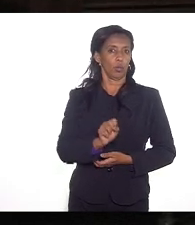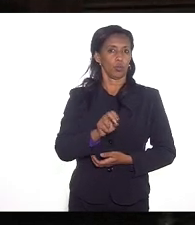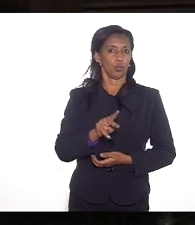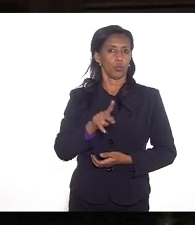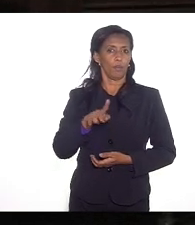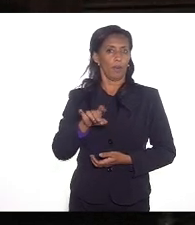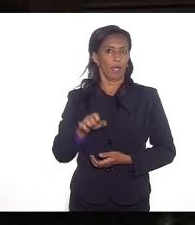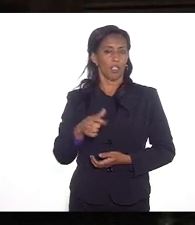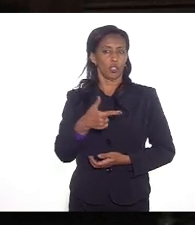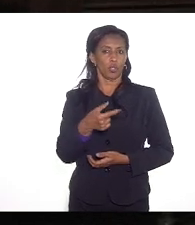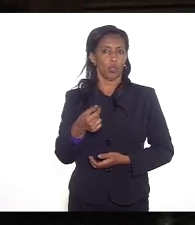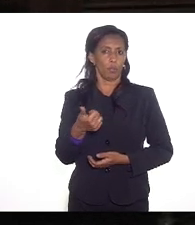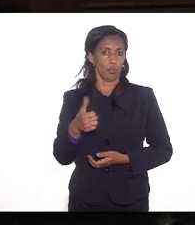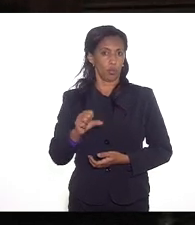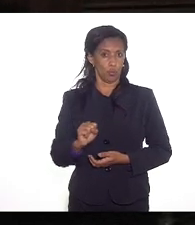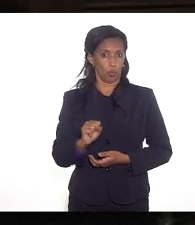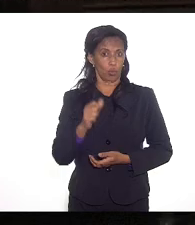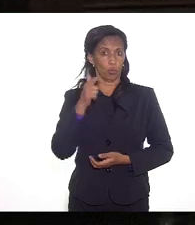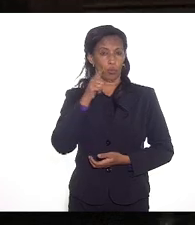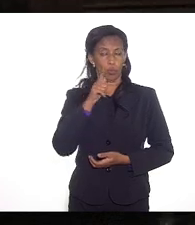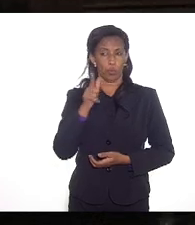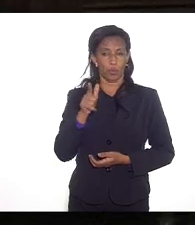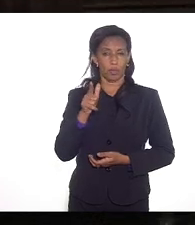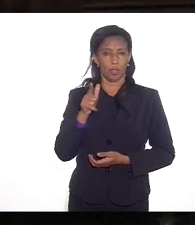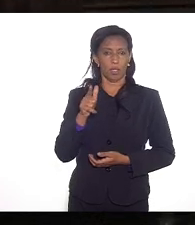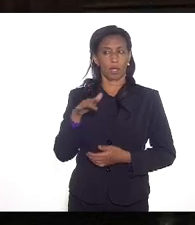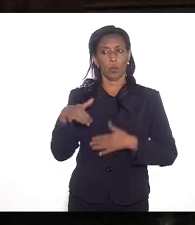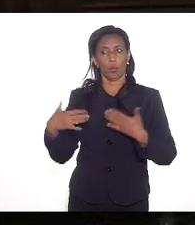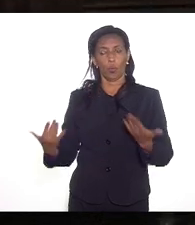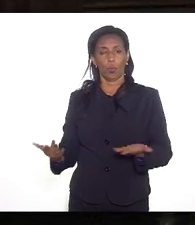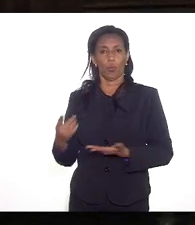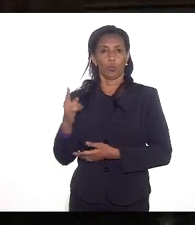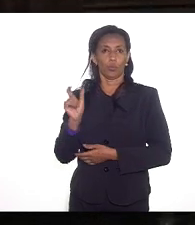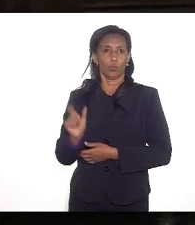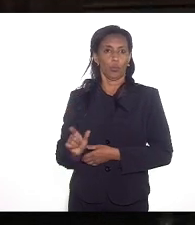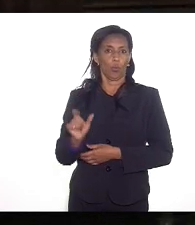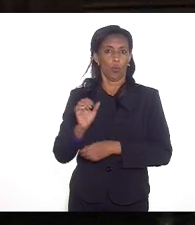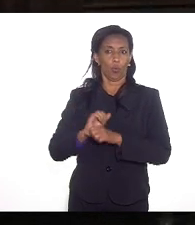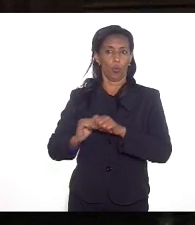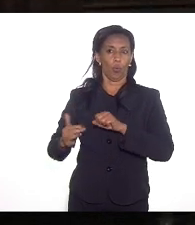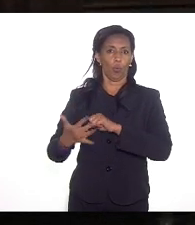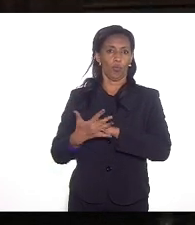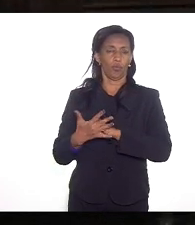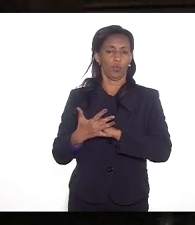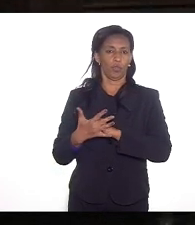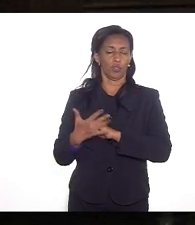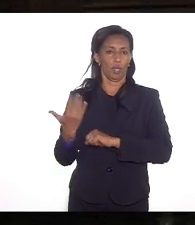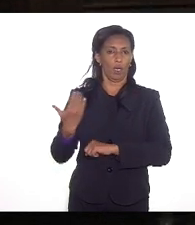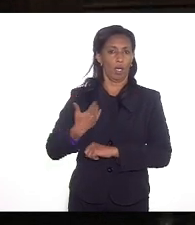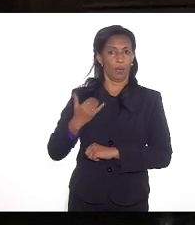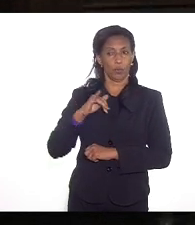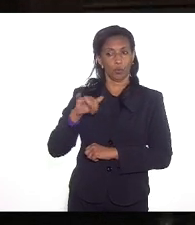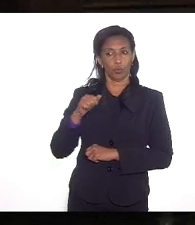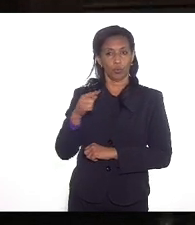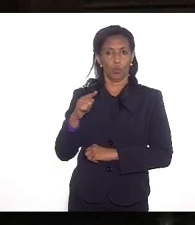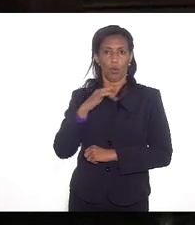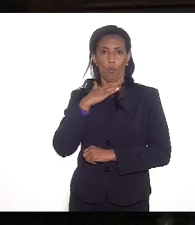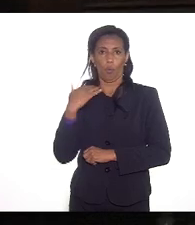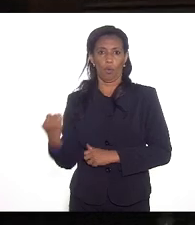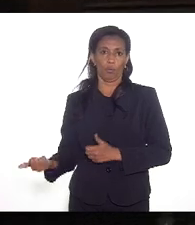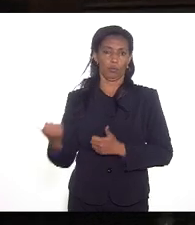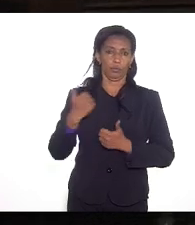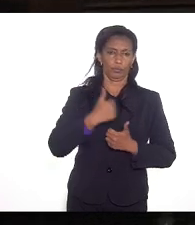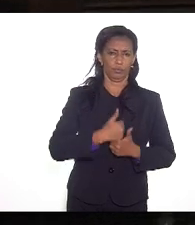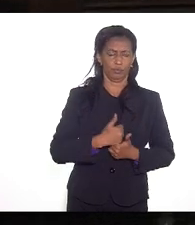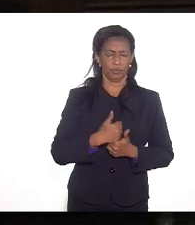2018 assumir não falecimento por convite do deputado e meu amigo João Peixoto